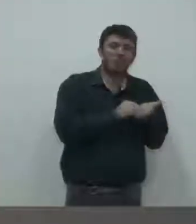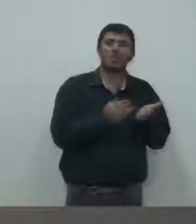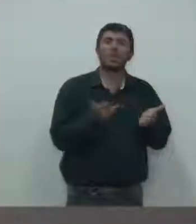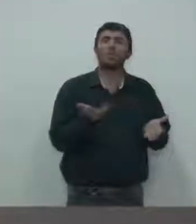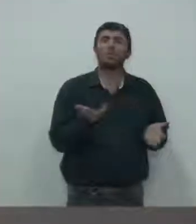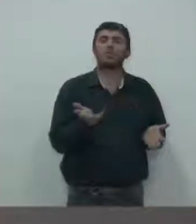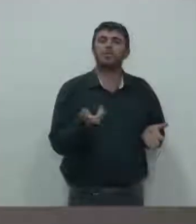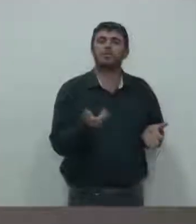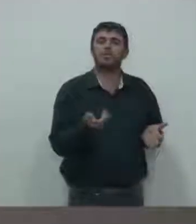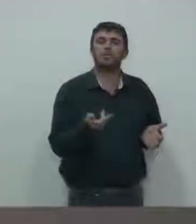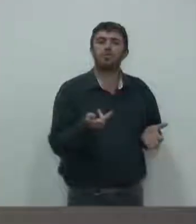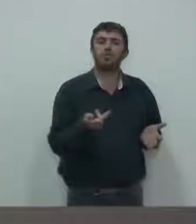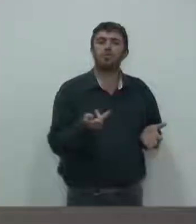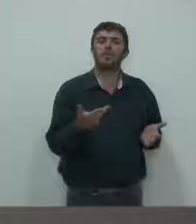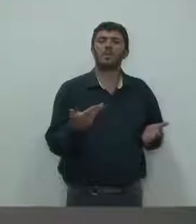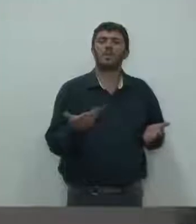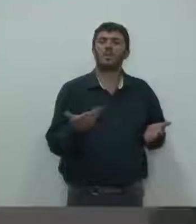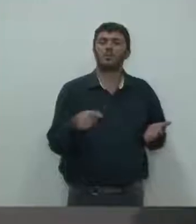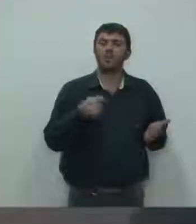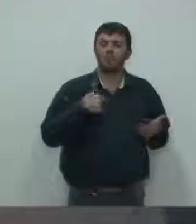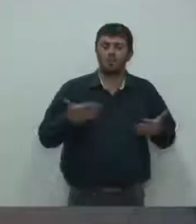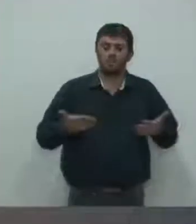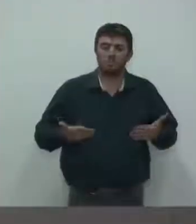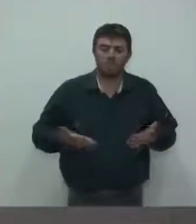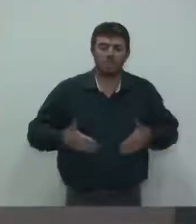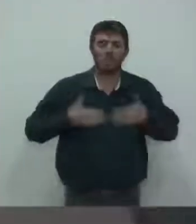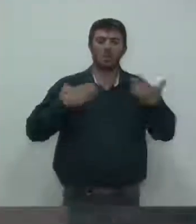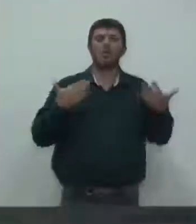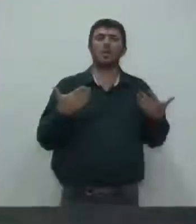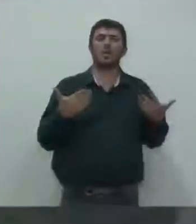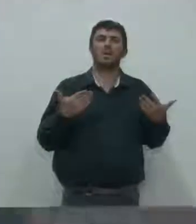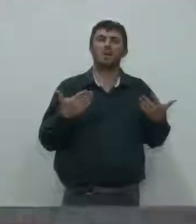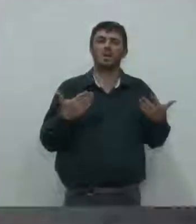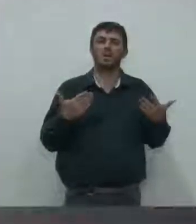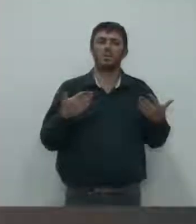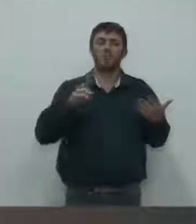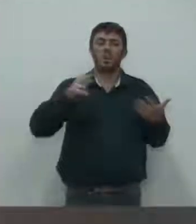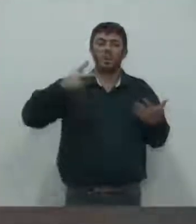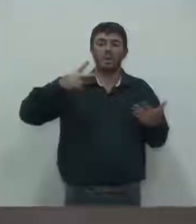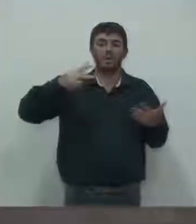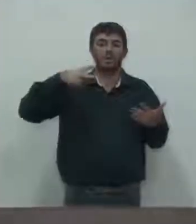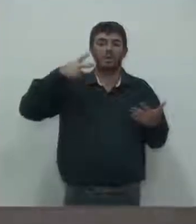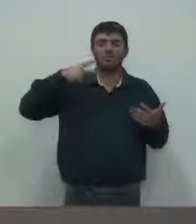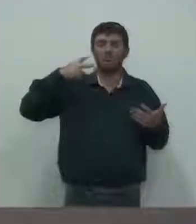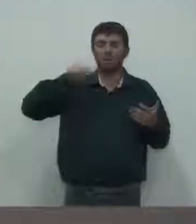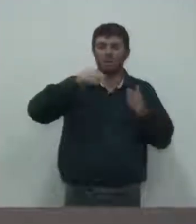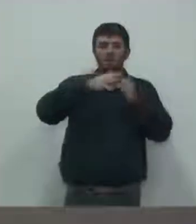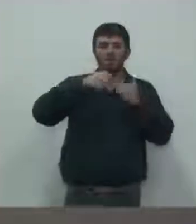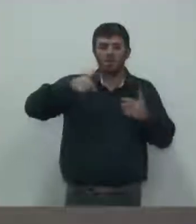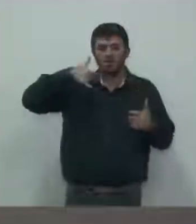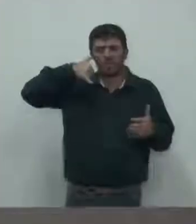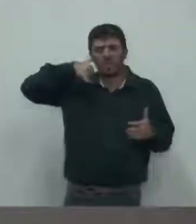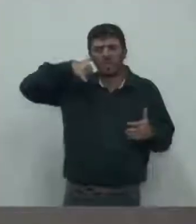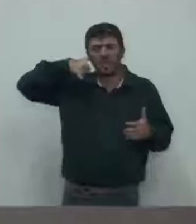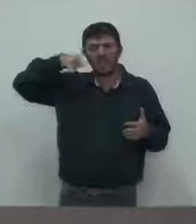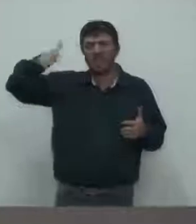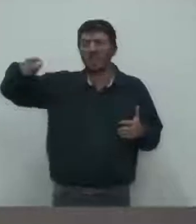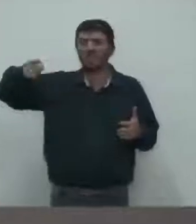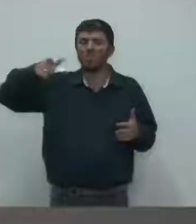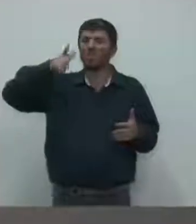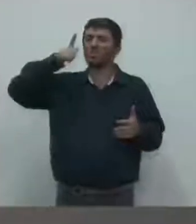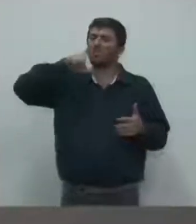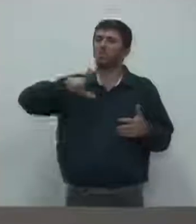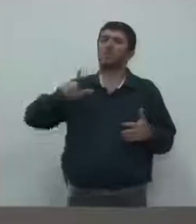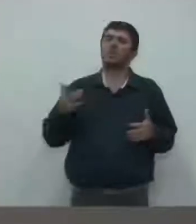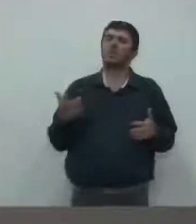Então, quando me assusta, quando eu escuto assim, vereador, liga você lá, porque quando você liga funciona. De